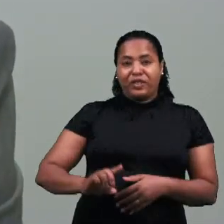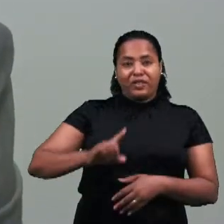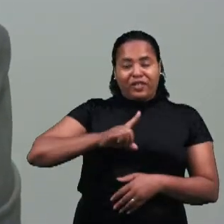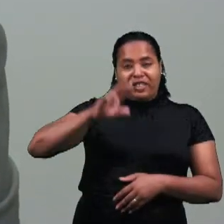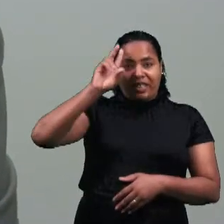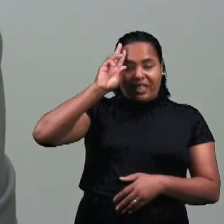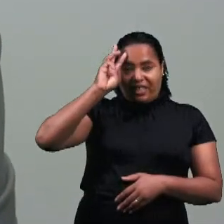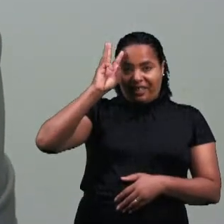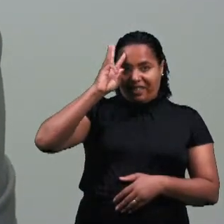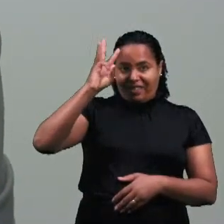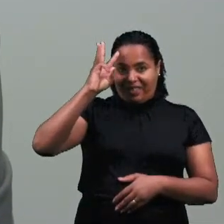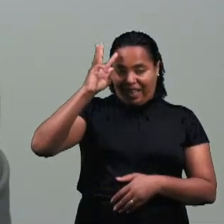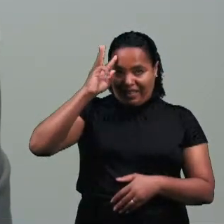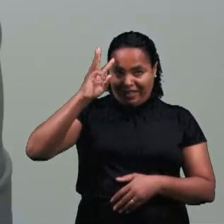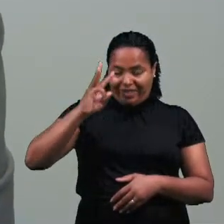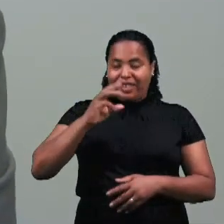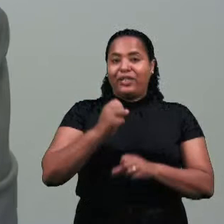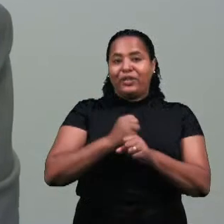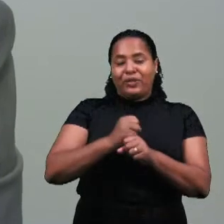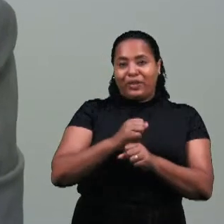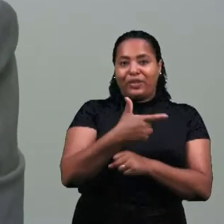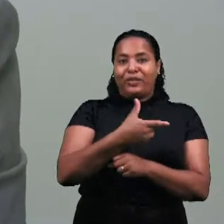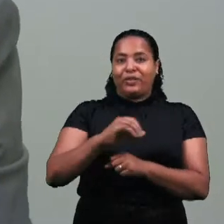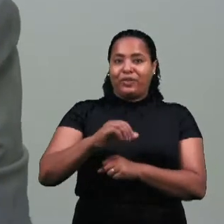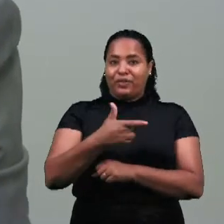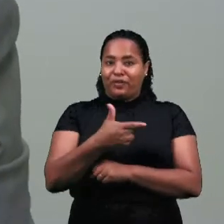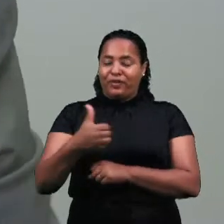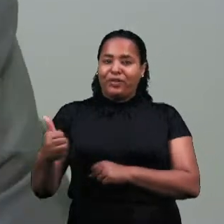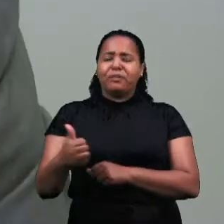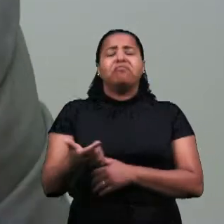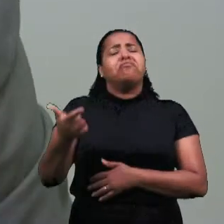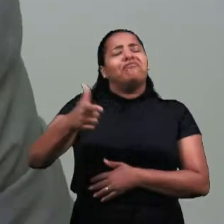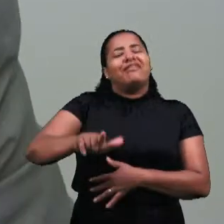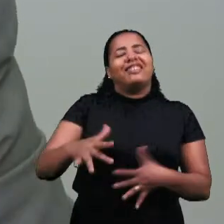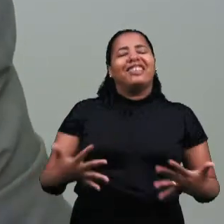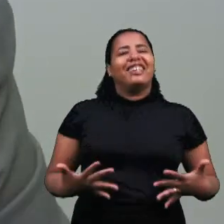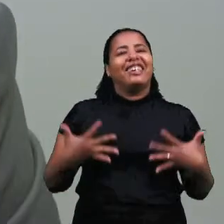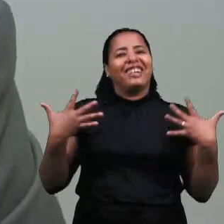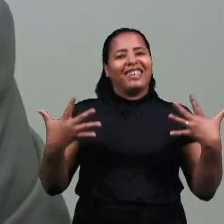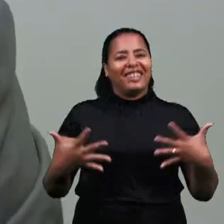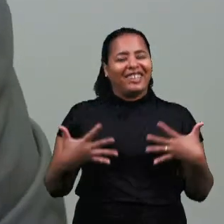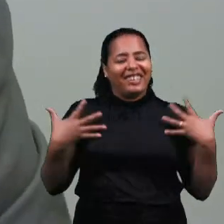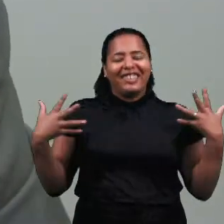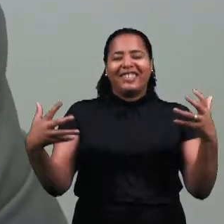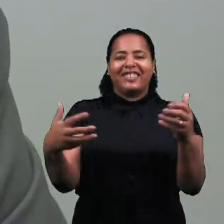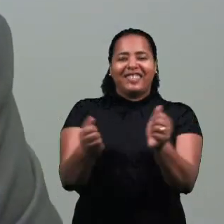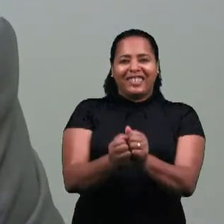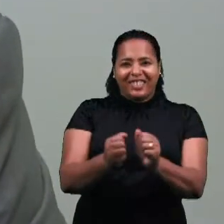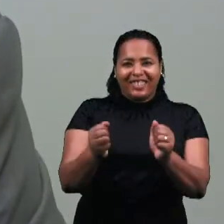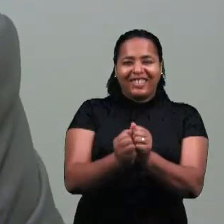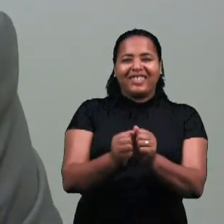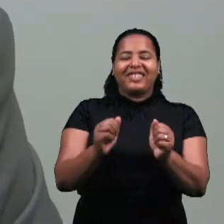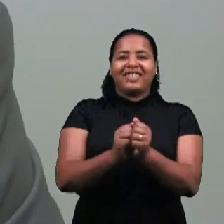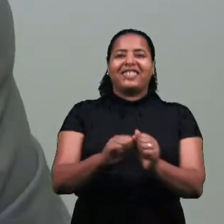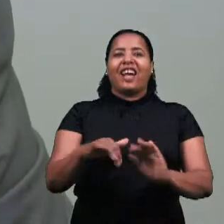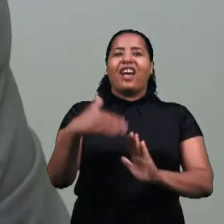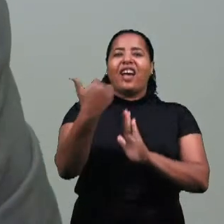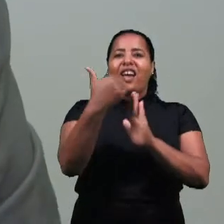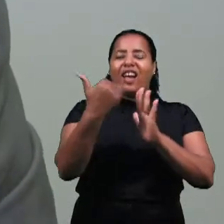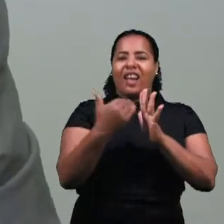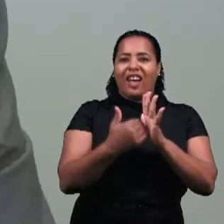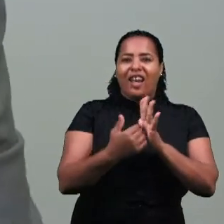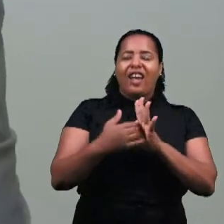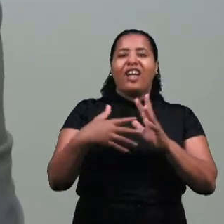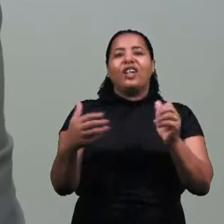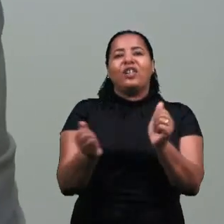7 de setembro de 2021. E que alegria estarmos juntos mais uma vez aqui pelas plataformas integradas da Igreja Cristã